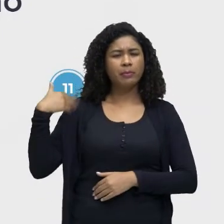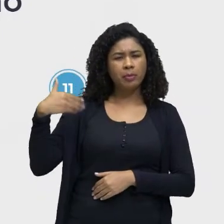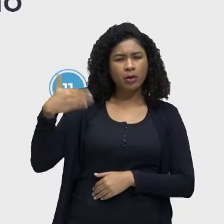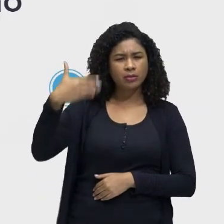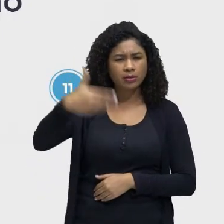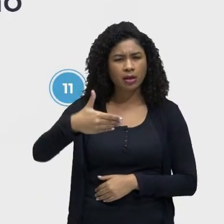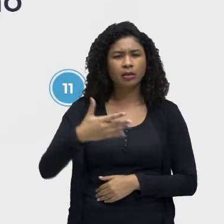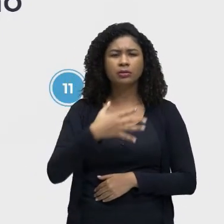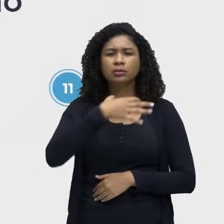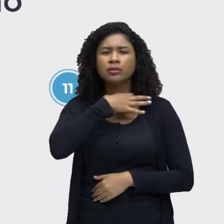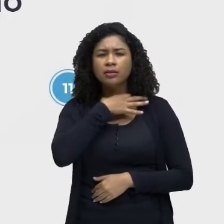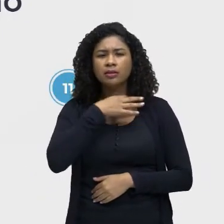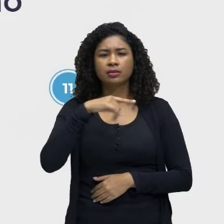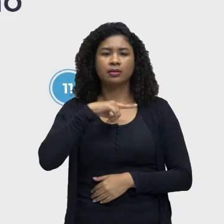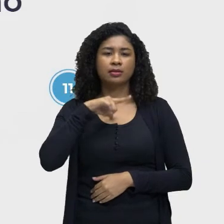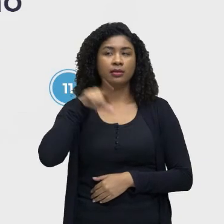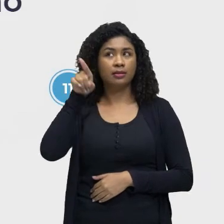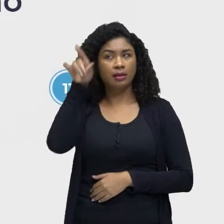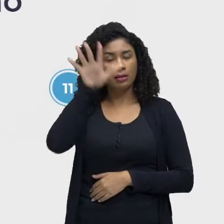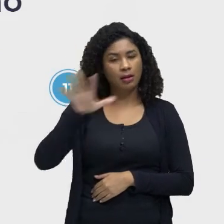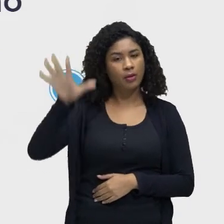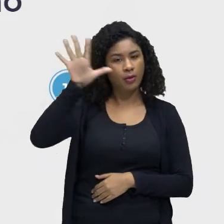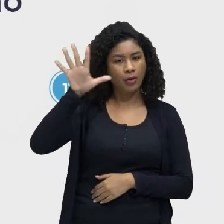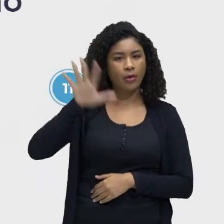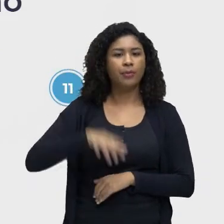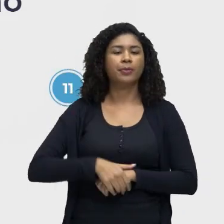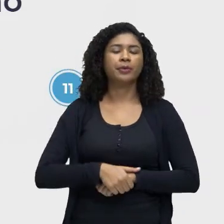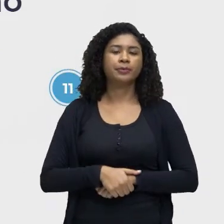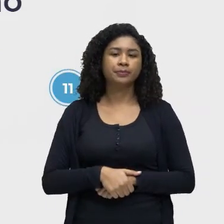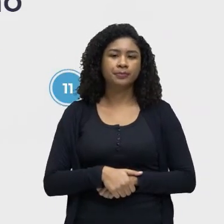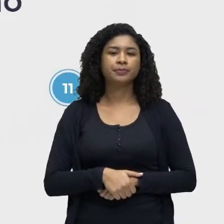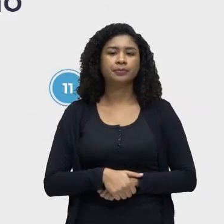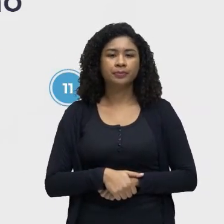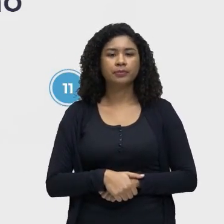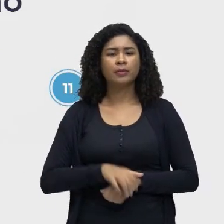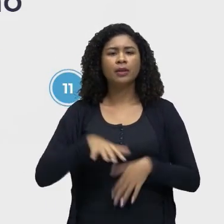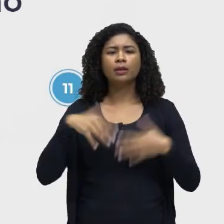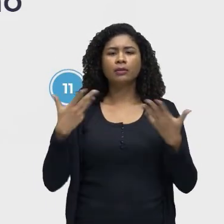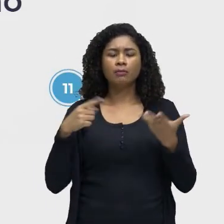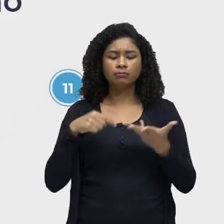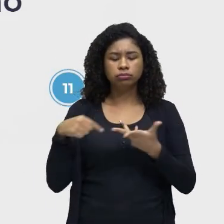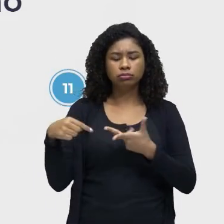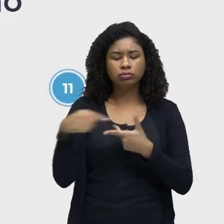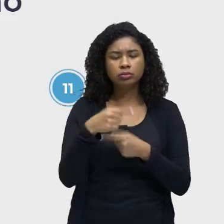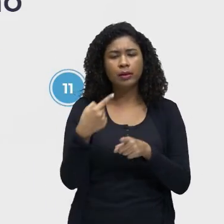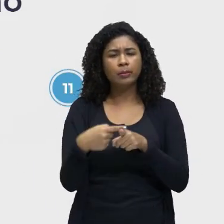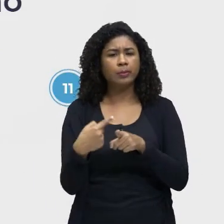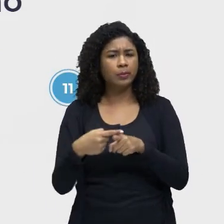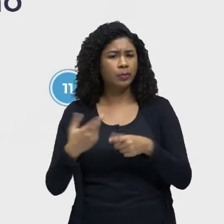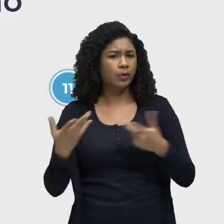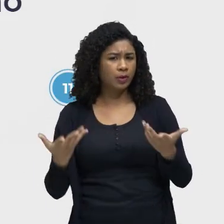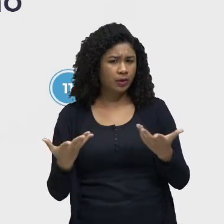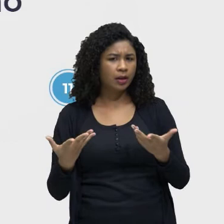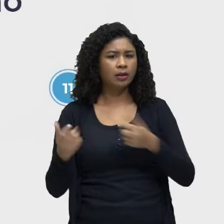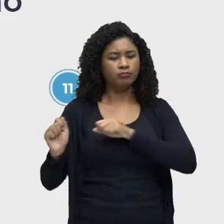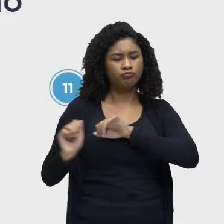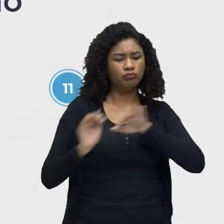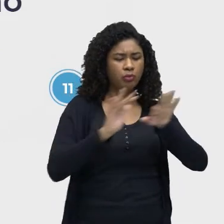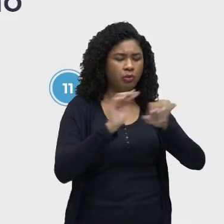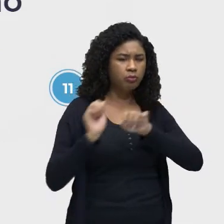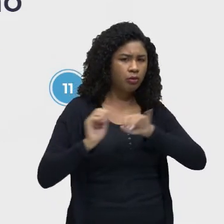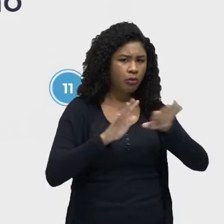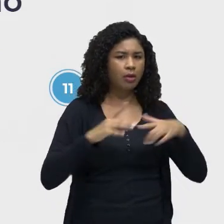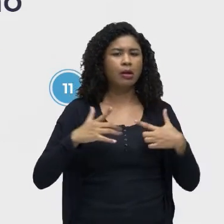crise migratória na Europa e que os motivos que estão levando a esses migrantes a irem para esse continente são guerras,